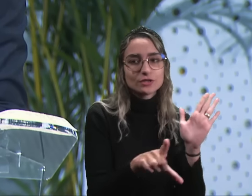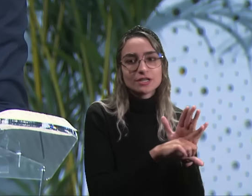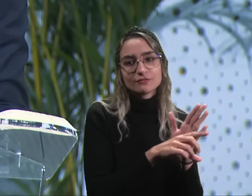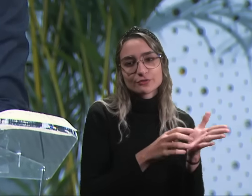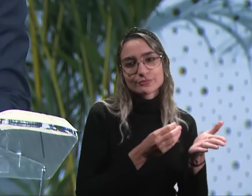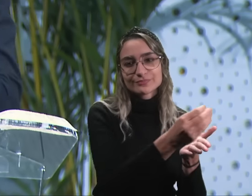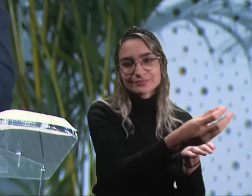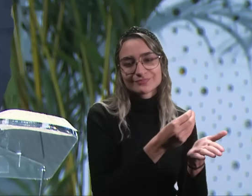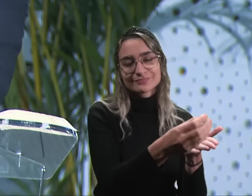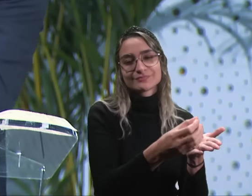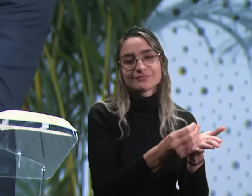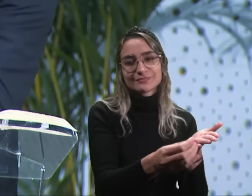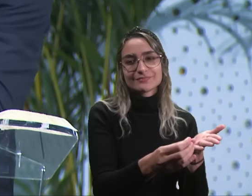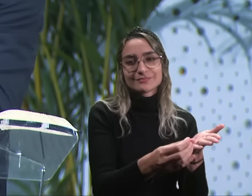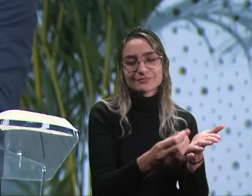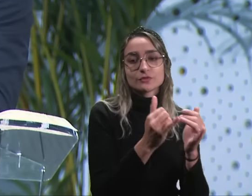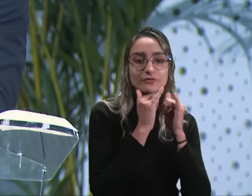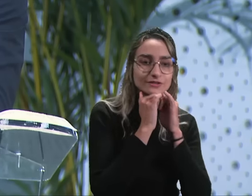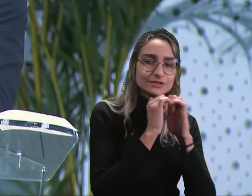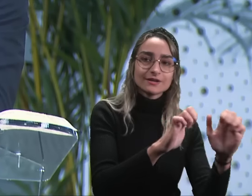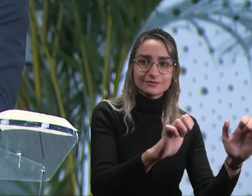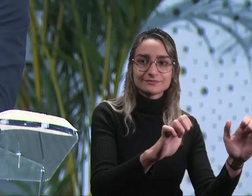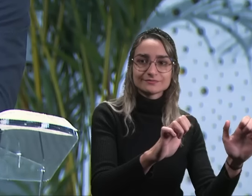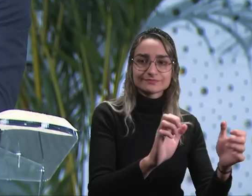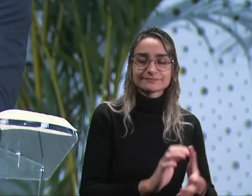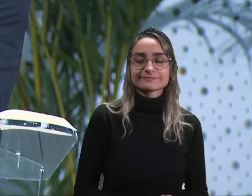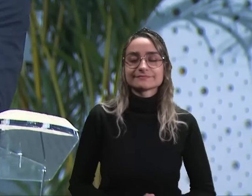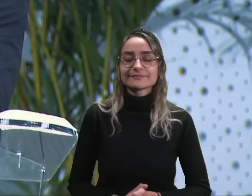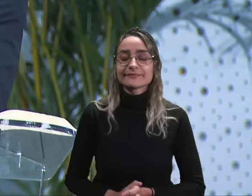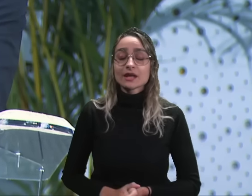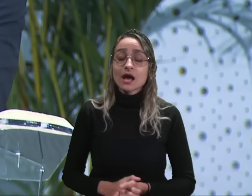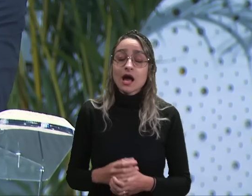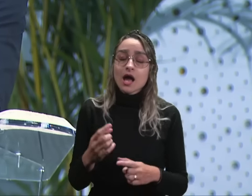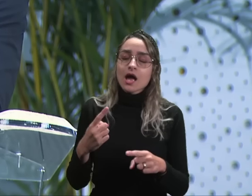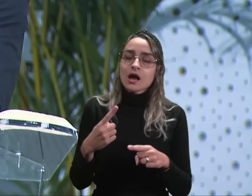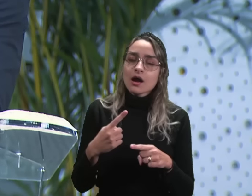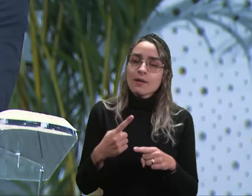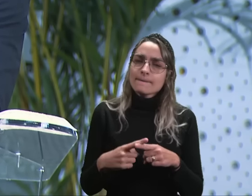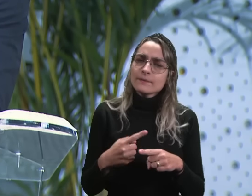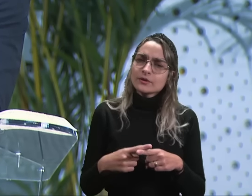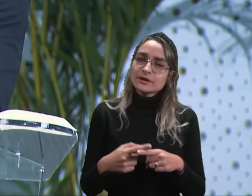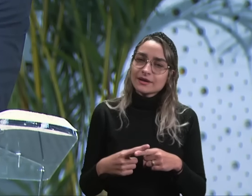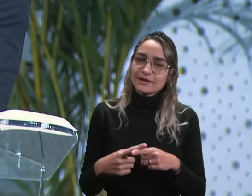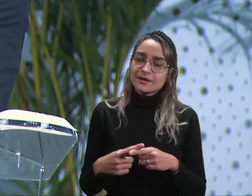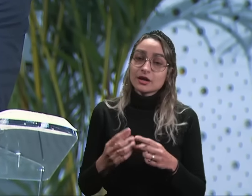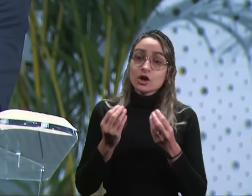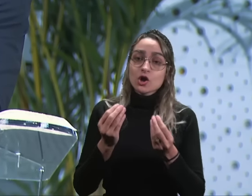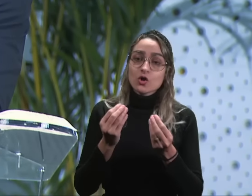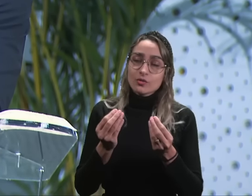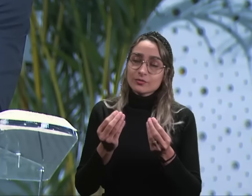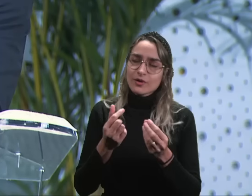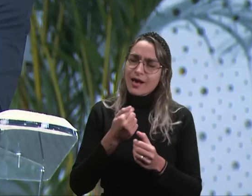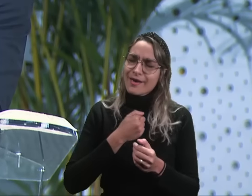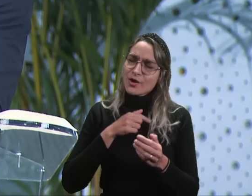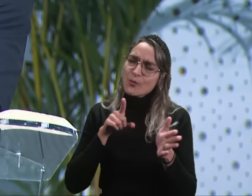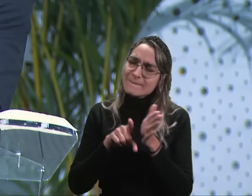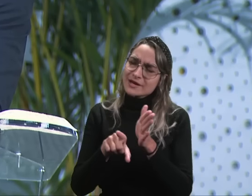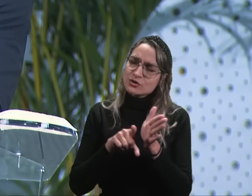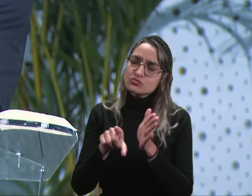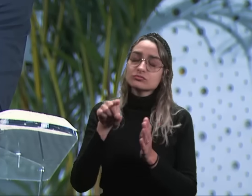você o que é isso sen não a direção de Deus hã Diz para mim diz para mim